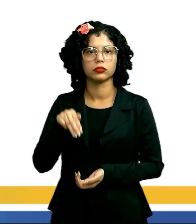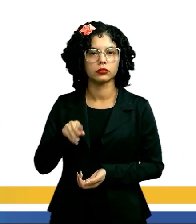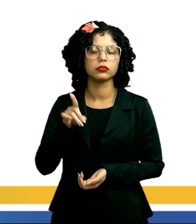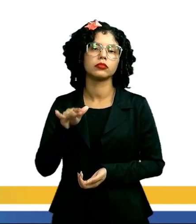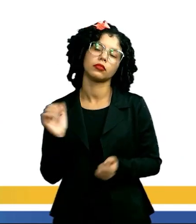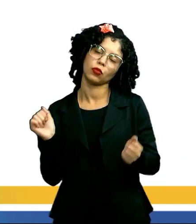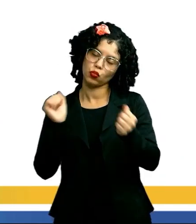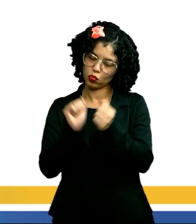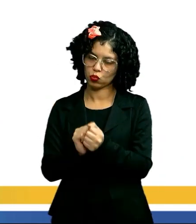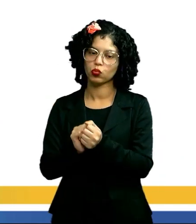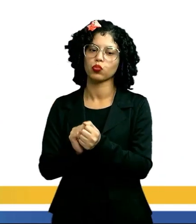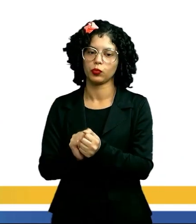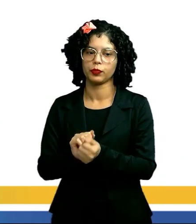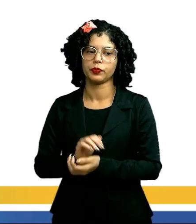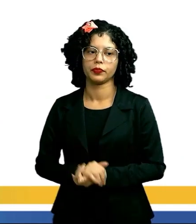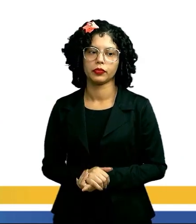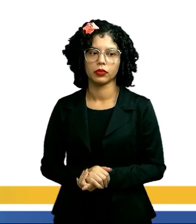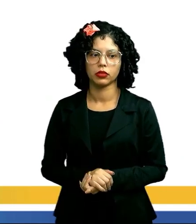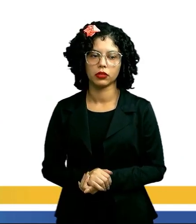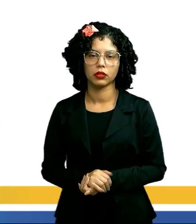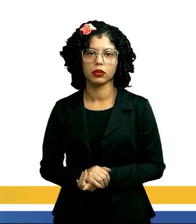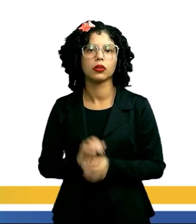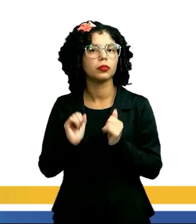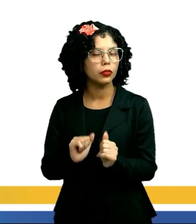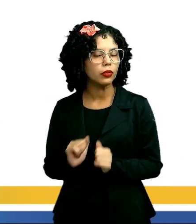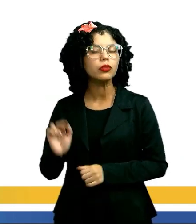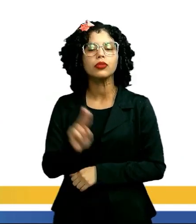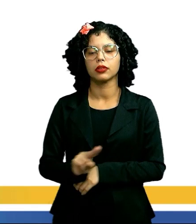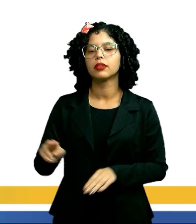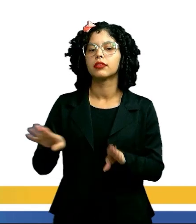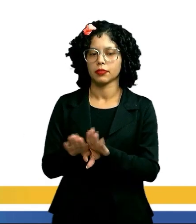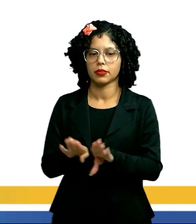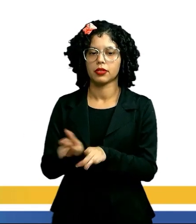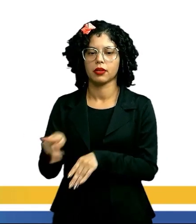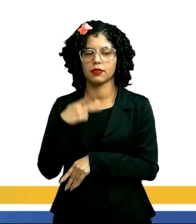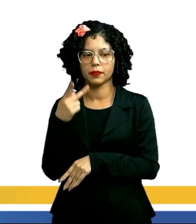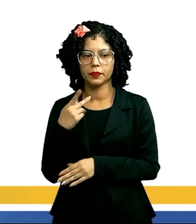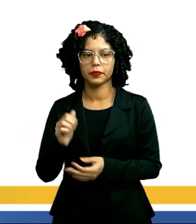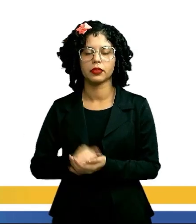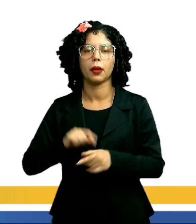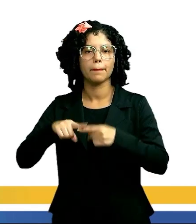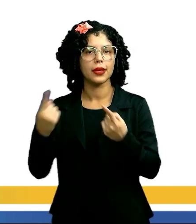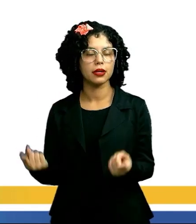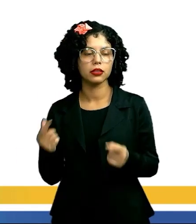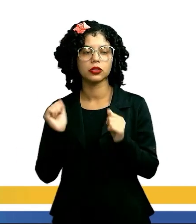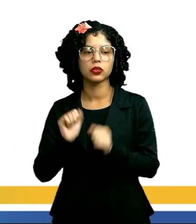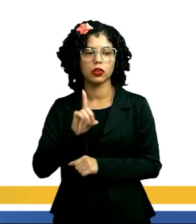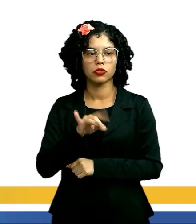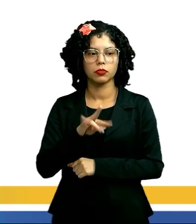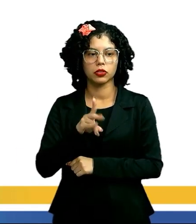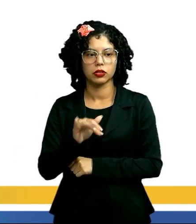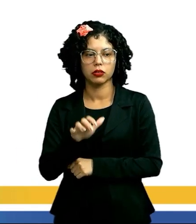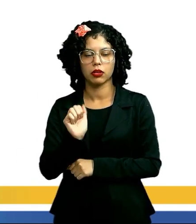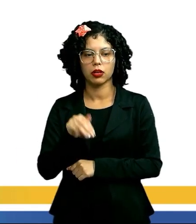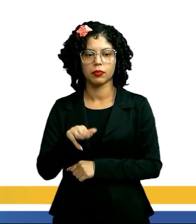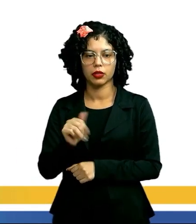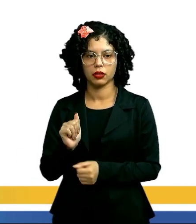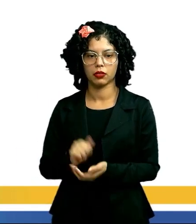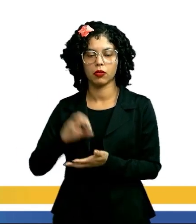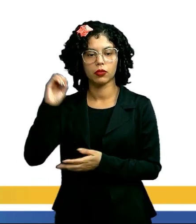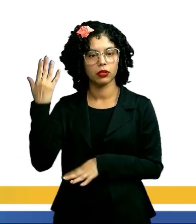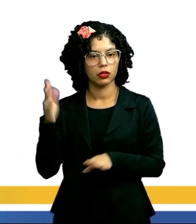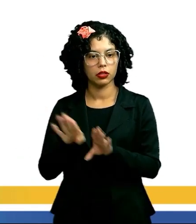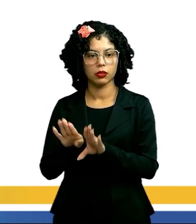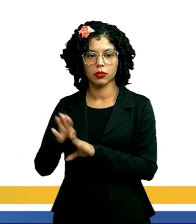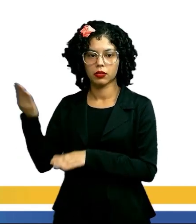ou tudo junto, né, dimetilamina. Então eu também posso usar essa pronúncia, mas o ideal é que se use dimetilamina. Isso acontece